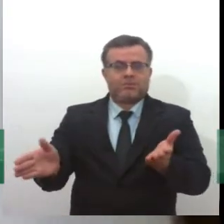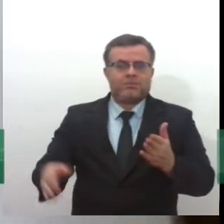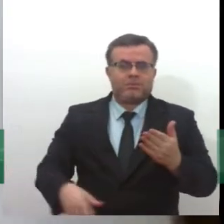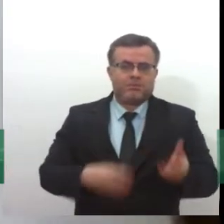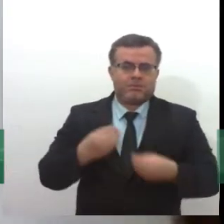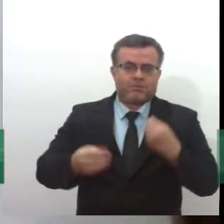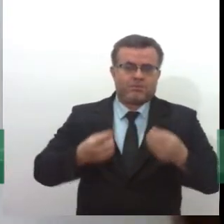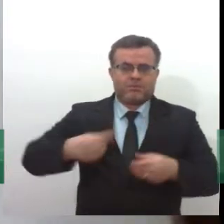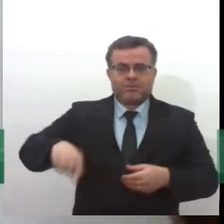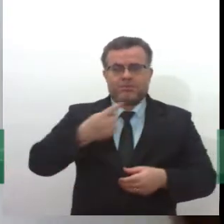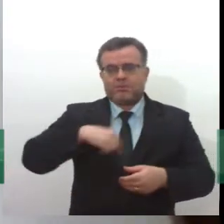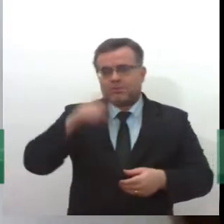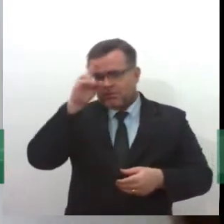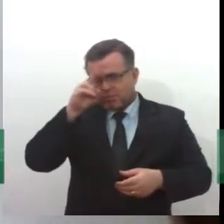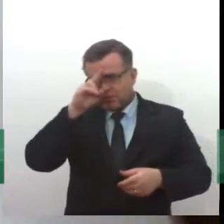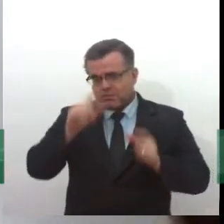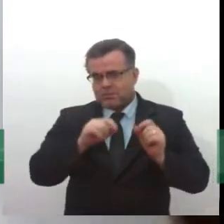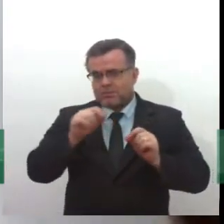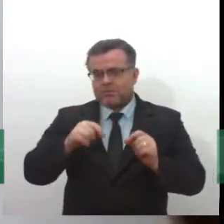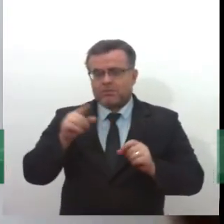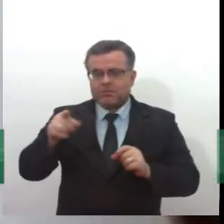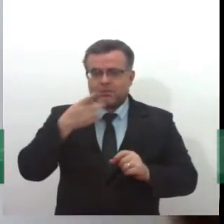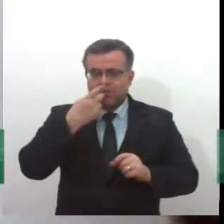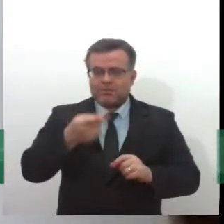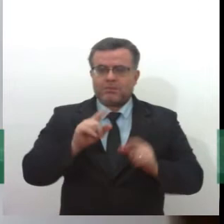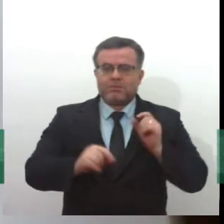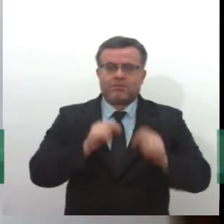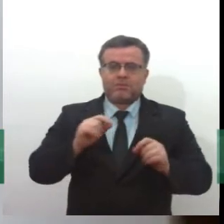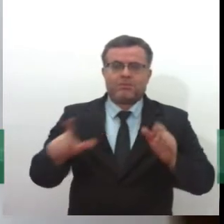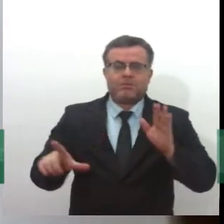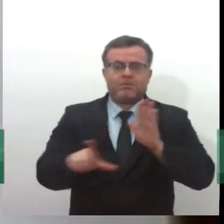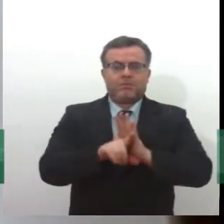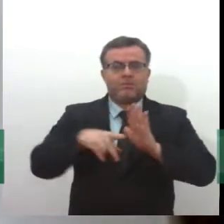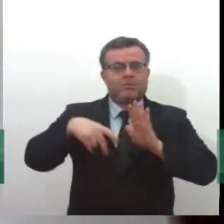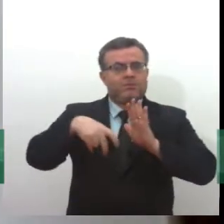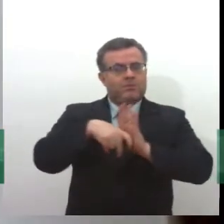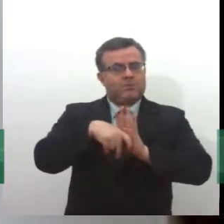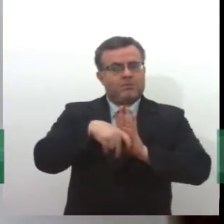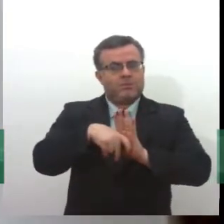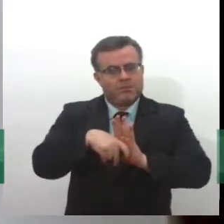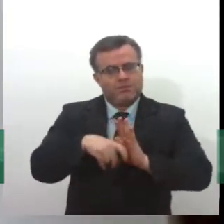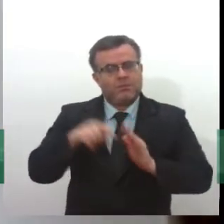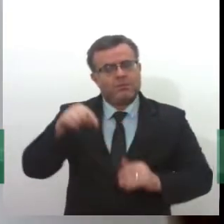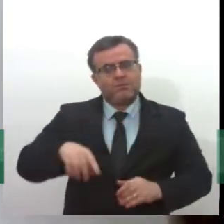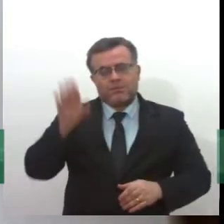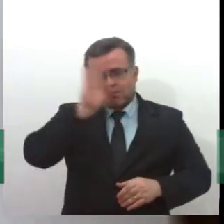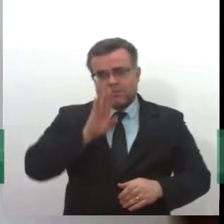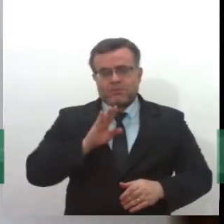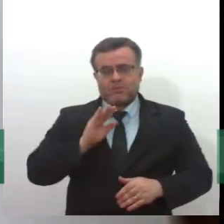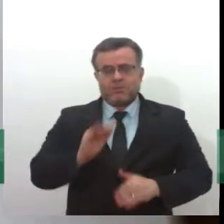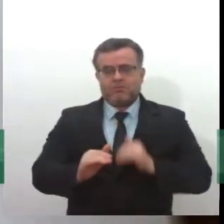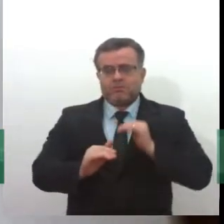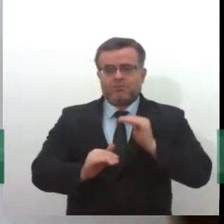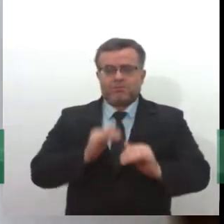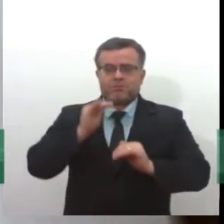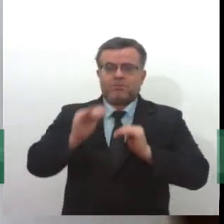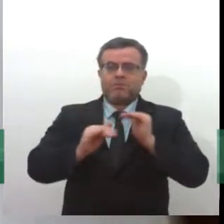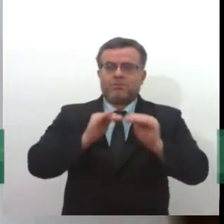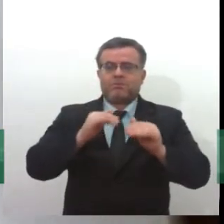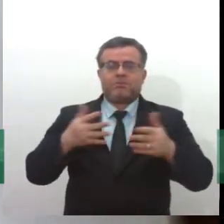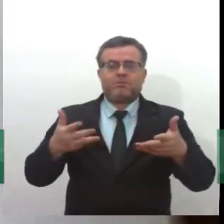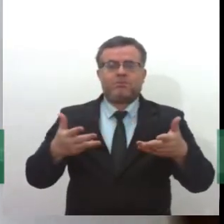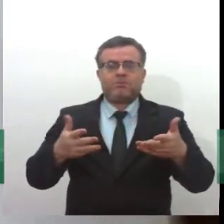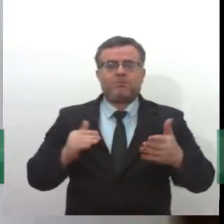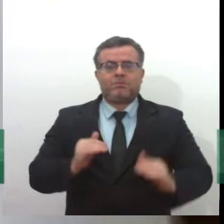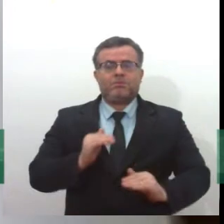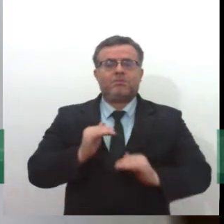lembrar claramente dentro dessa pauta da luta das mulheres a Lei Maria da Penha. No Brasil, a gente foi avançando de forma muito lenta,